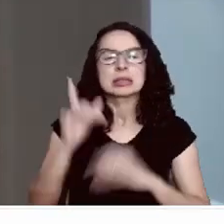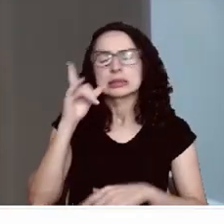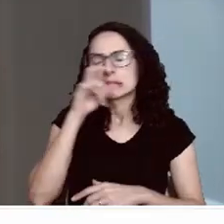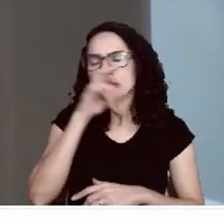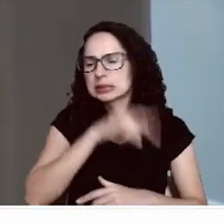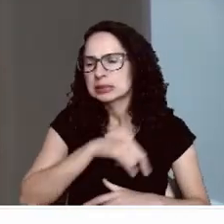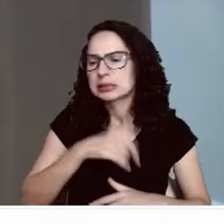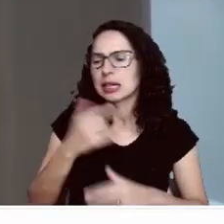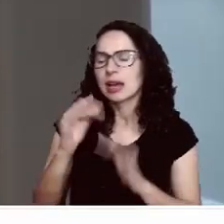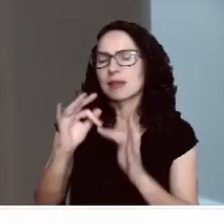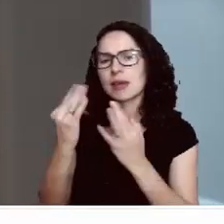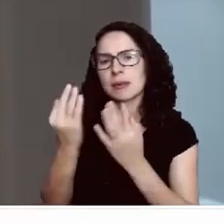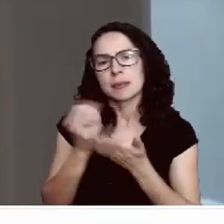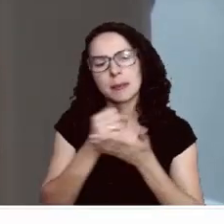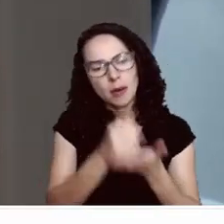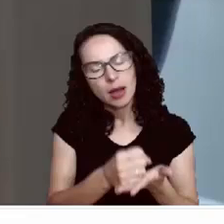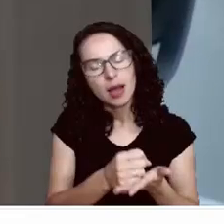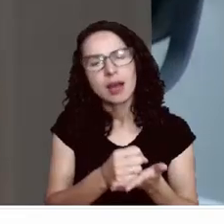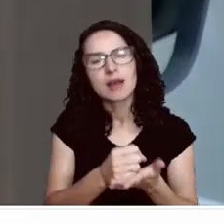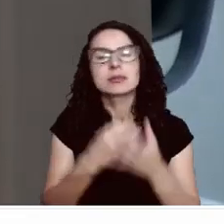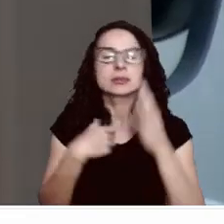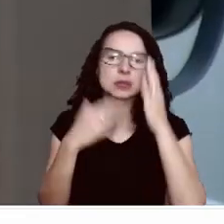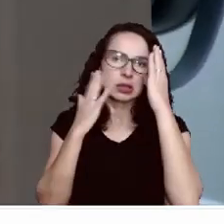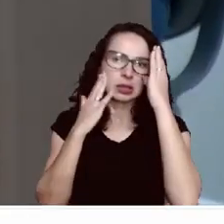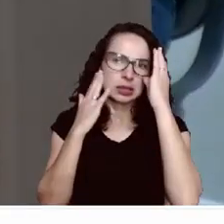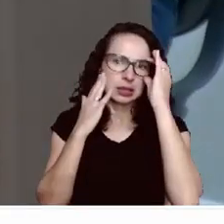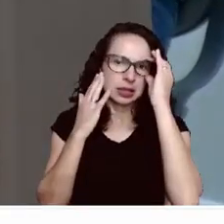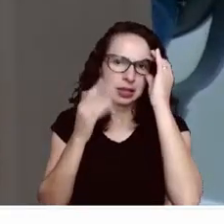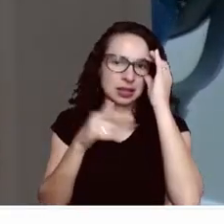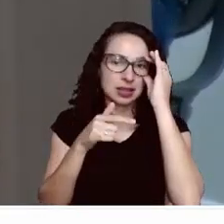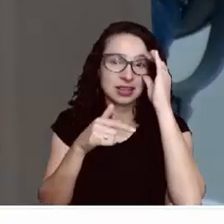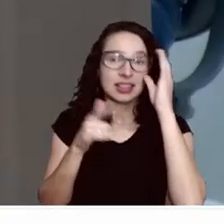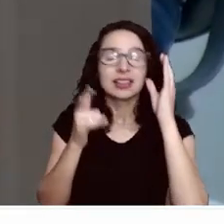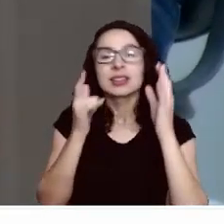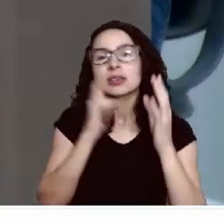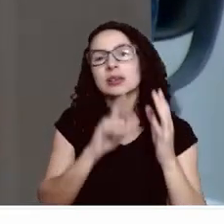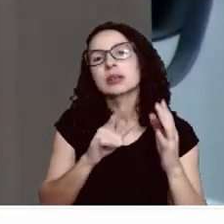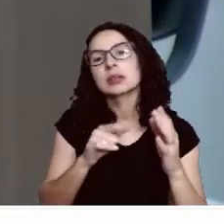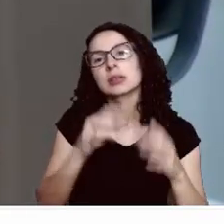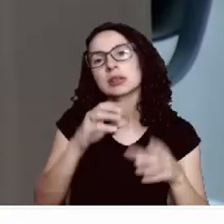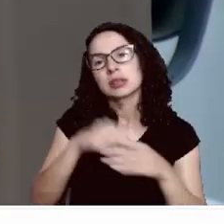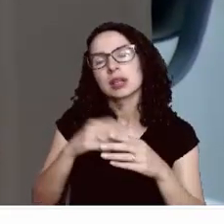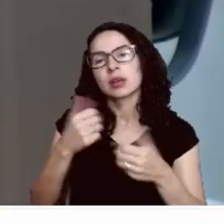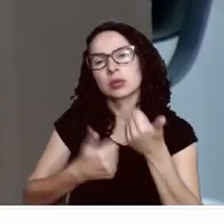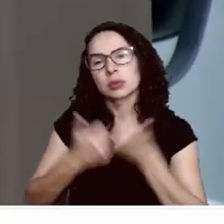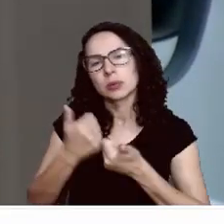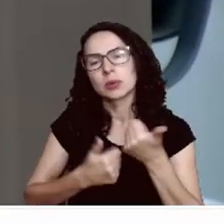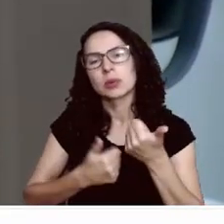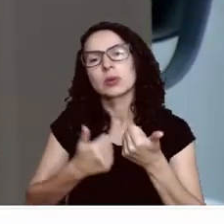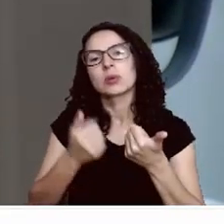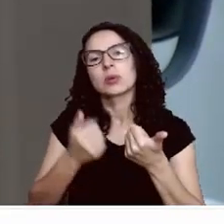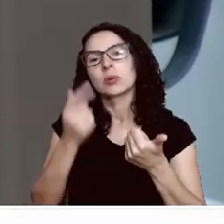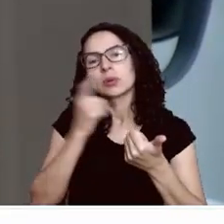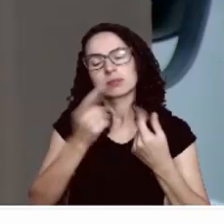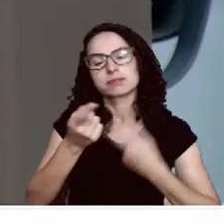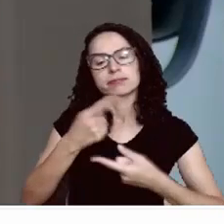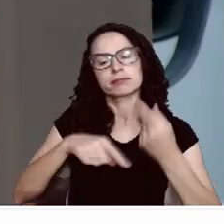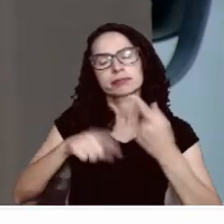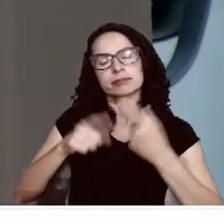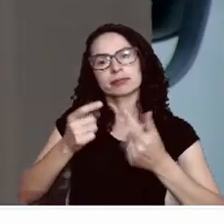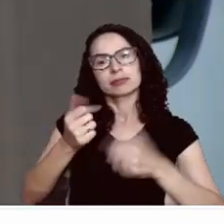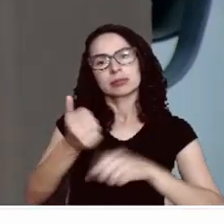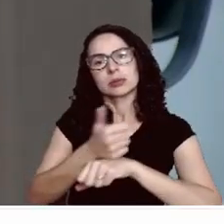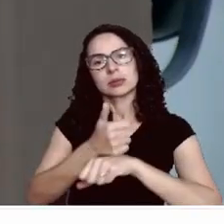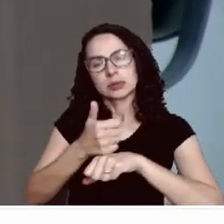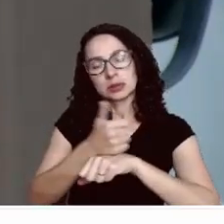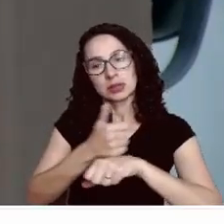família. A gente sabia, ele, assim, até oportunidades, ele mesmo dentro do futebol poderia ter seguido carreira, porque era uma pessoa bem